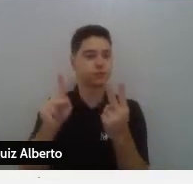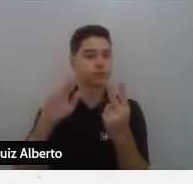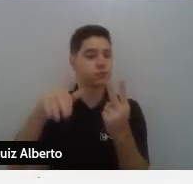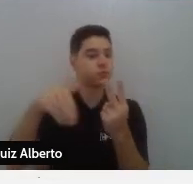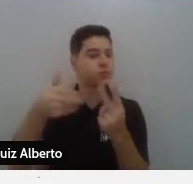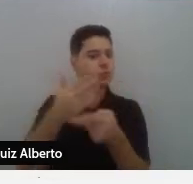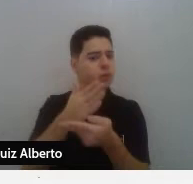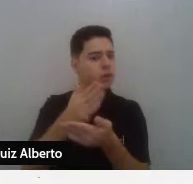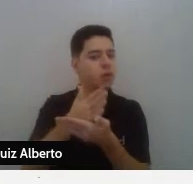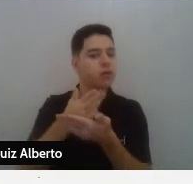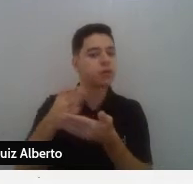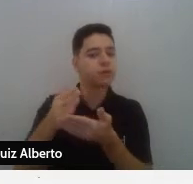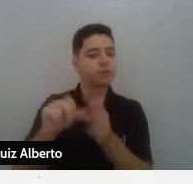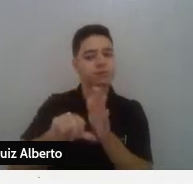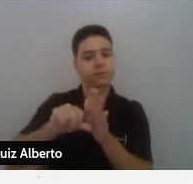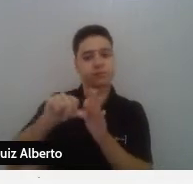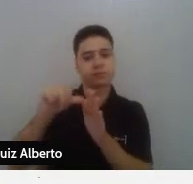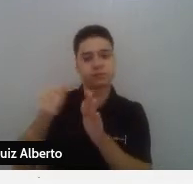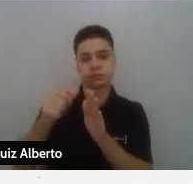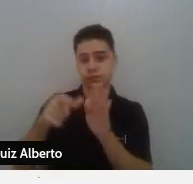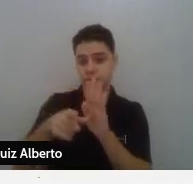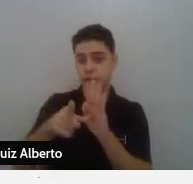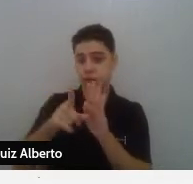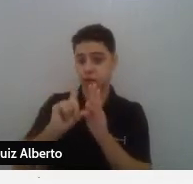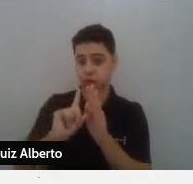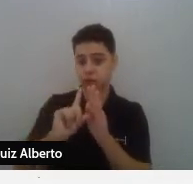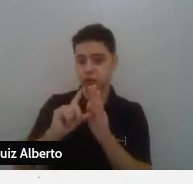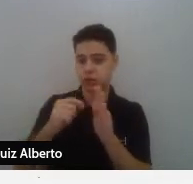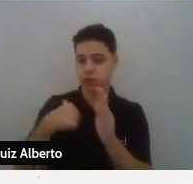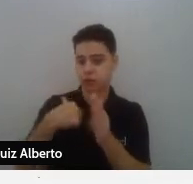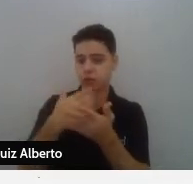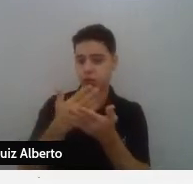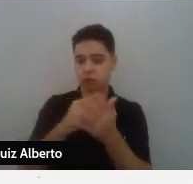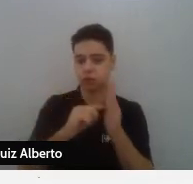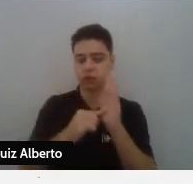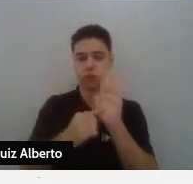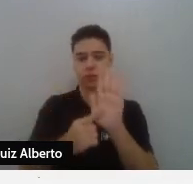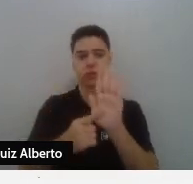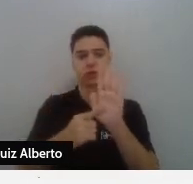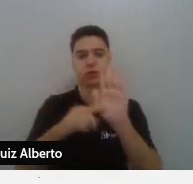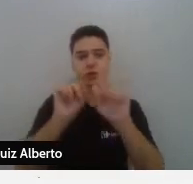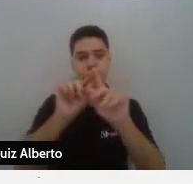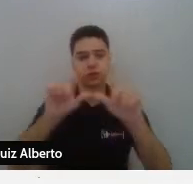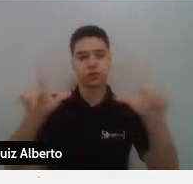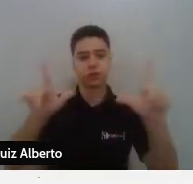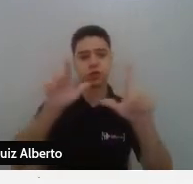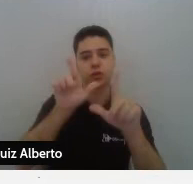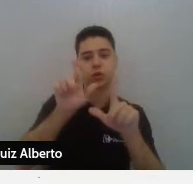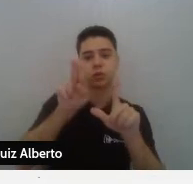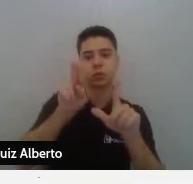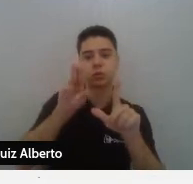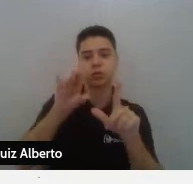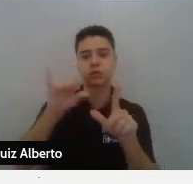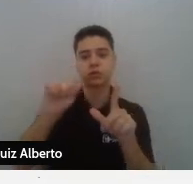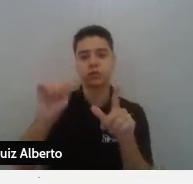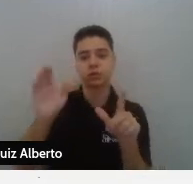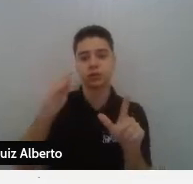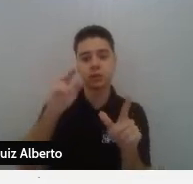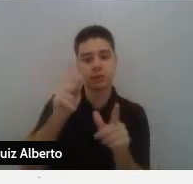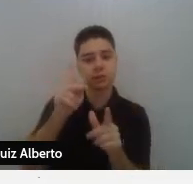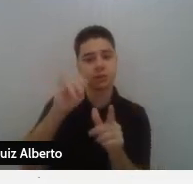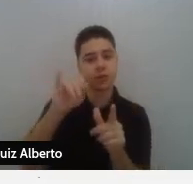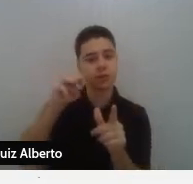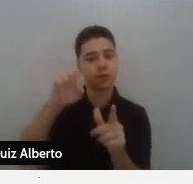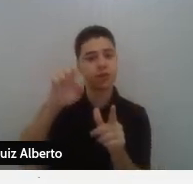episódio, eu gostaria de começar com uma frase da Lúcia Pimentel. O uso da tecnologia